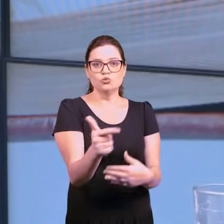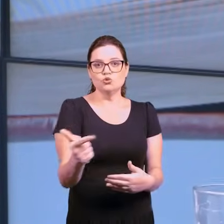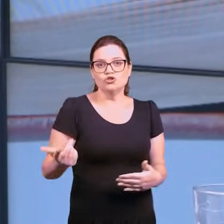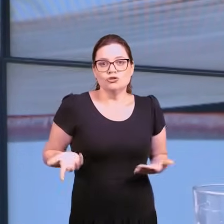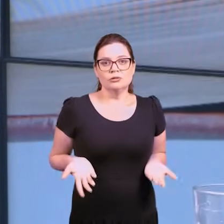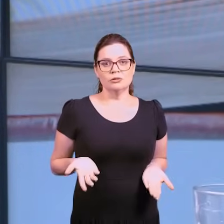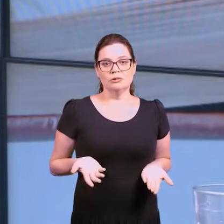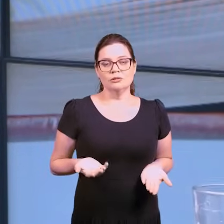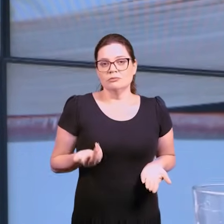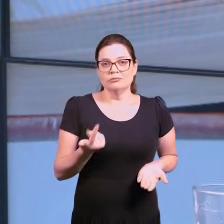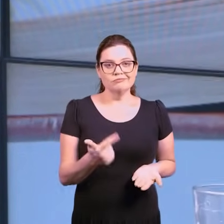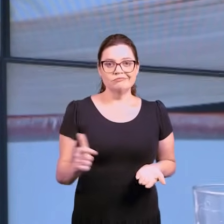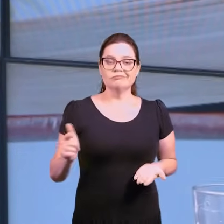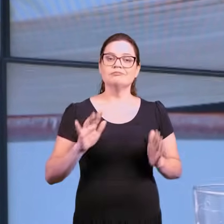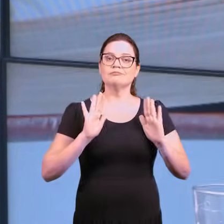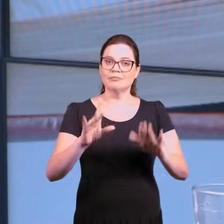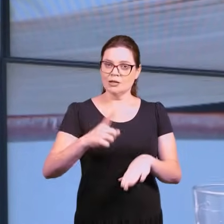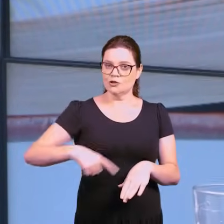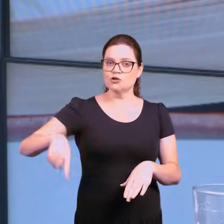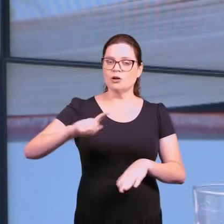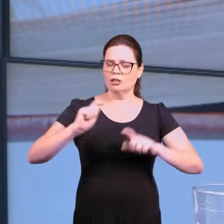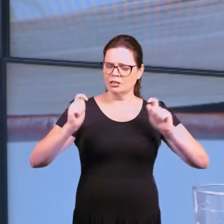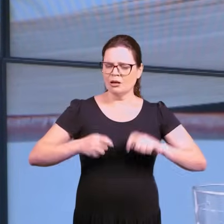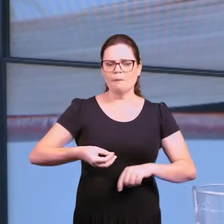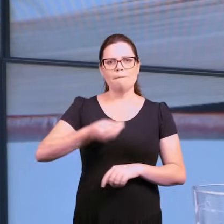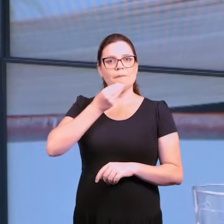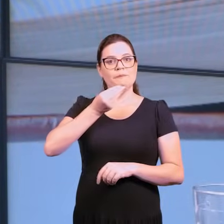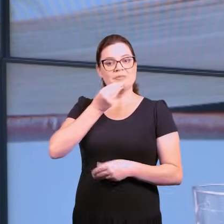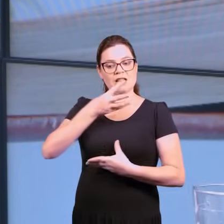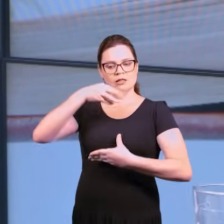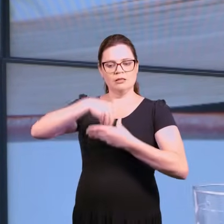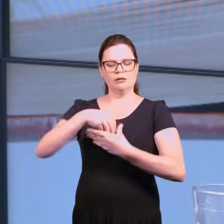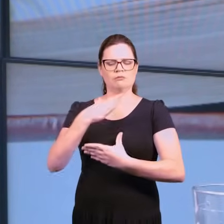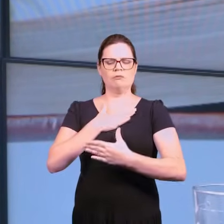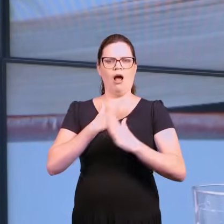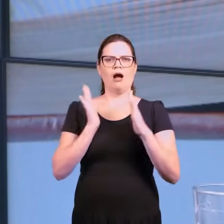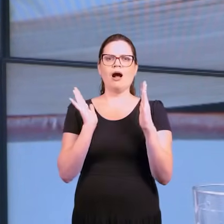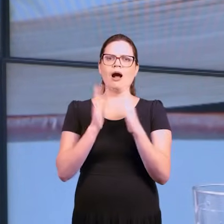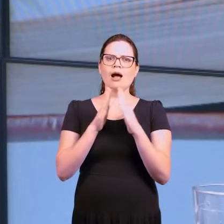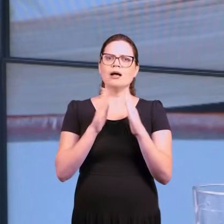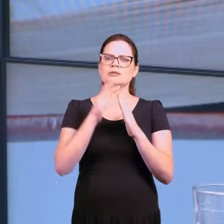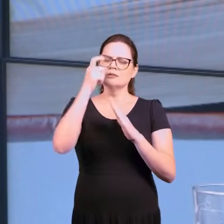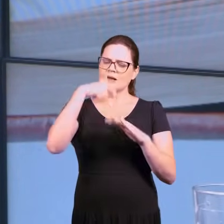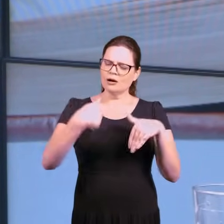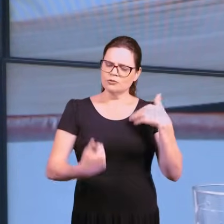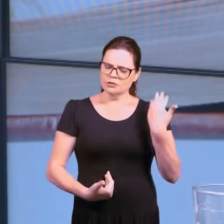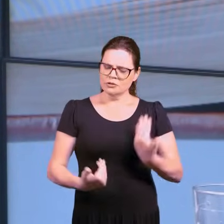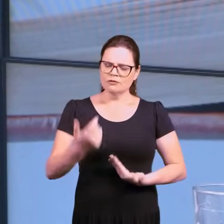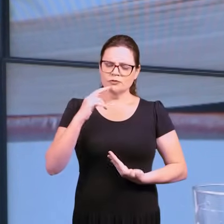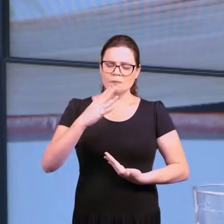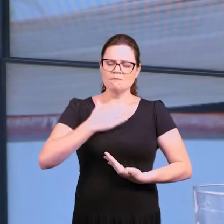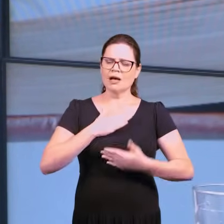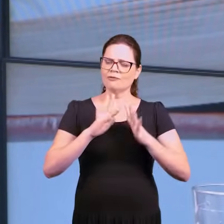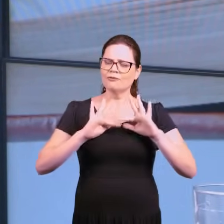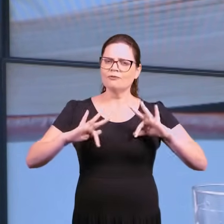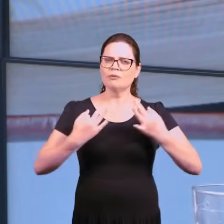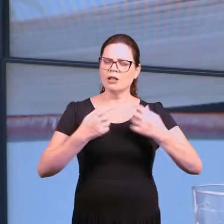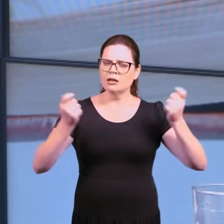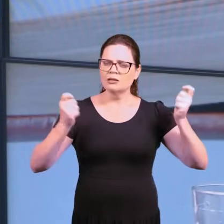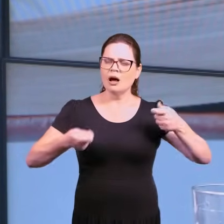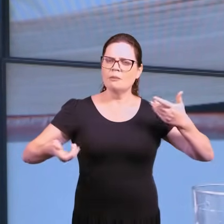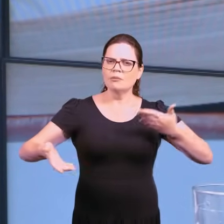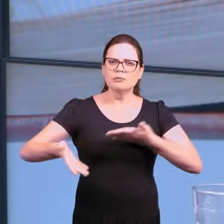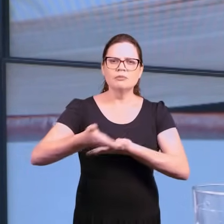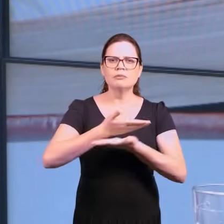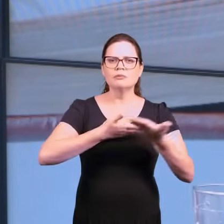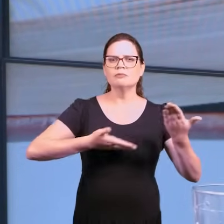casa. Sim. Mas nós temos a oportunidade de, na nossa casa, casa de servos do Senhor, viver a harmonia